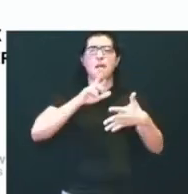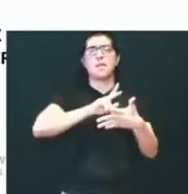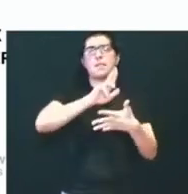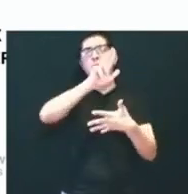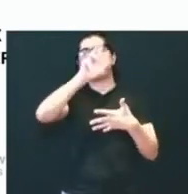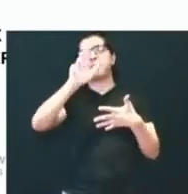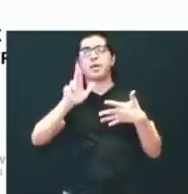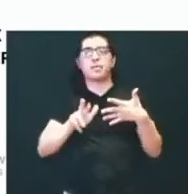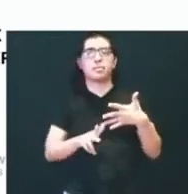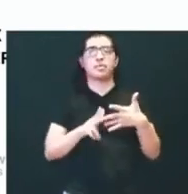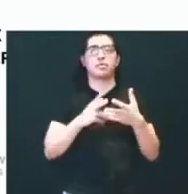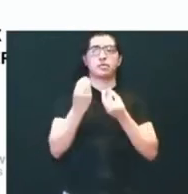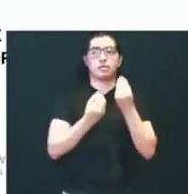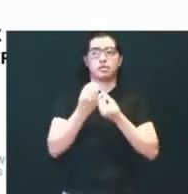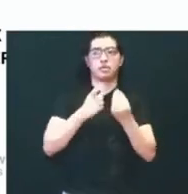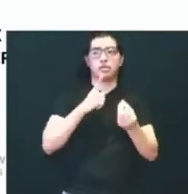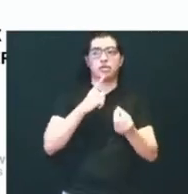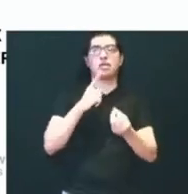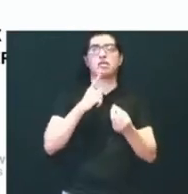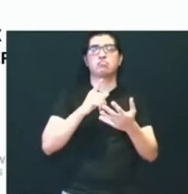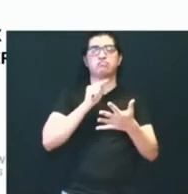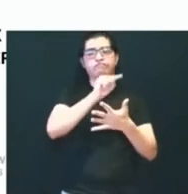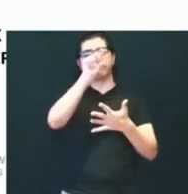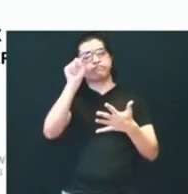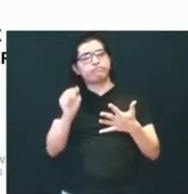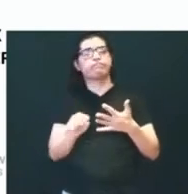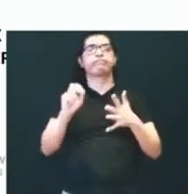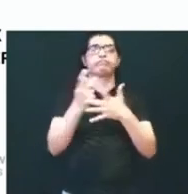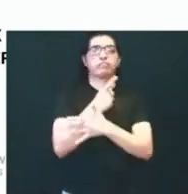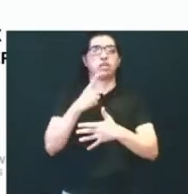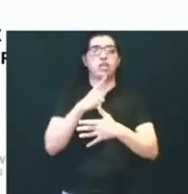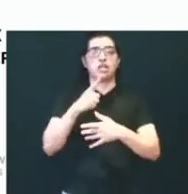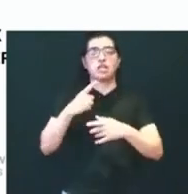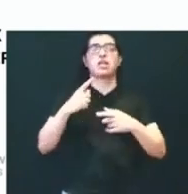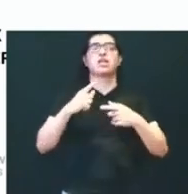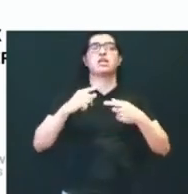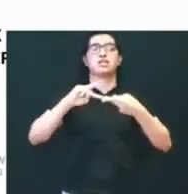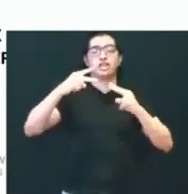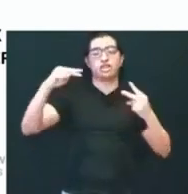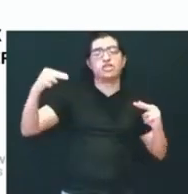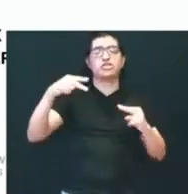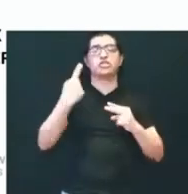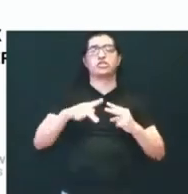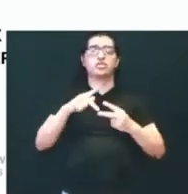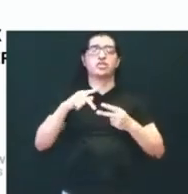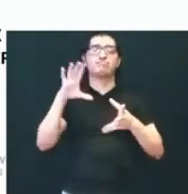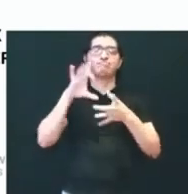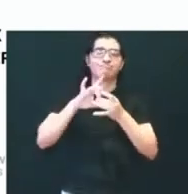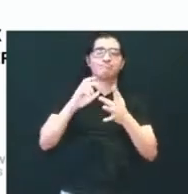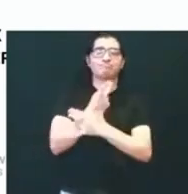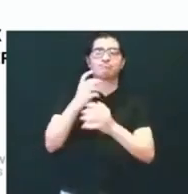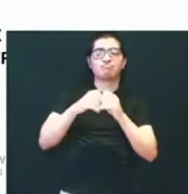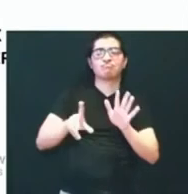diferenciação, em determinados pontos pode haver a lesão genética. E a lesão genética, ocorrendo